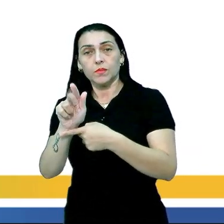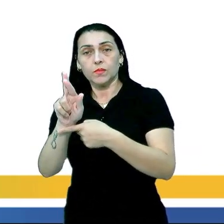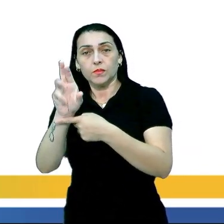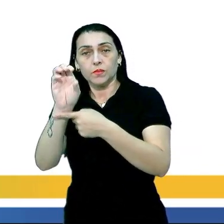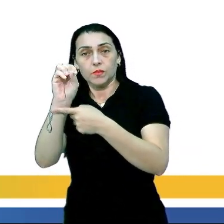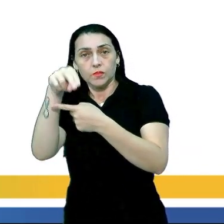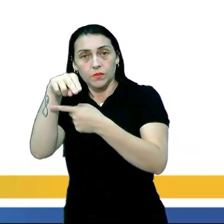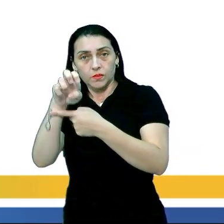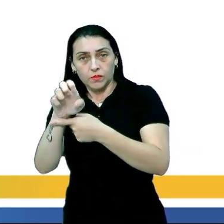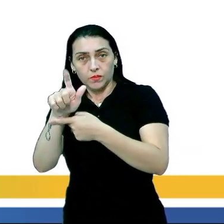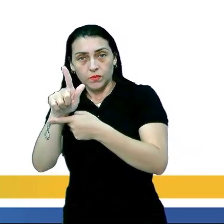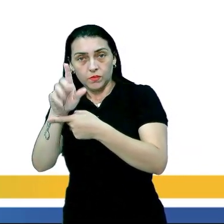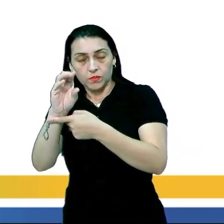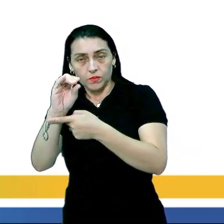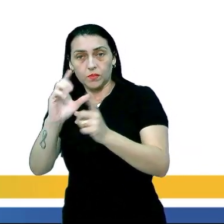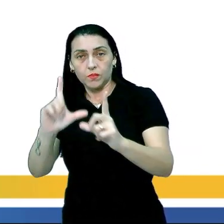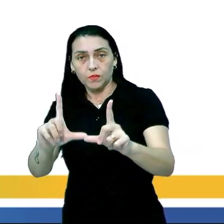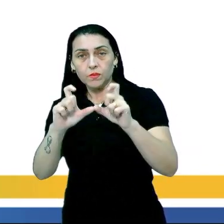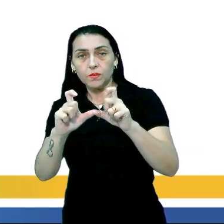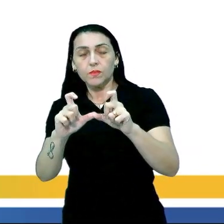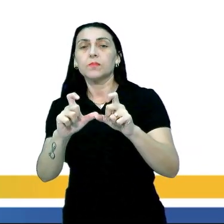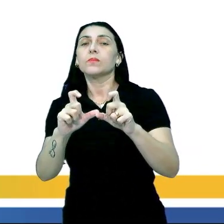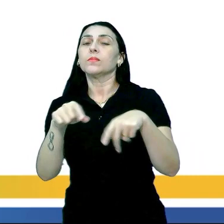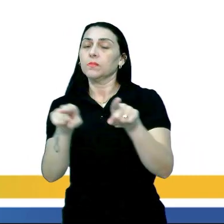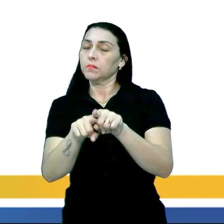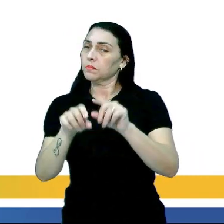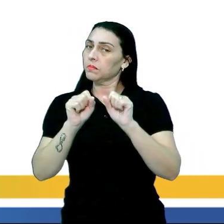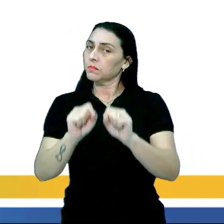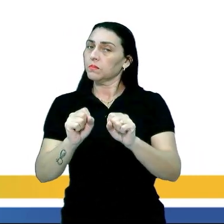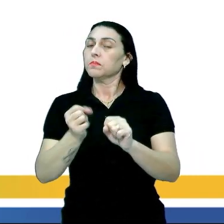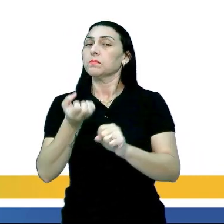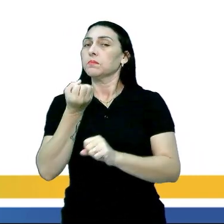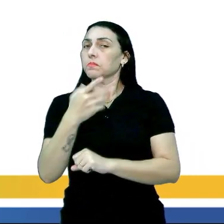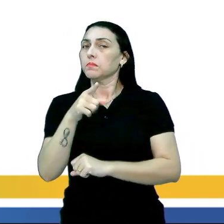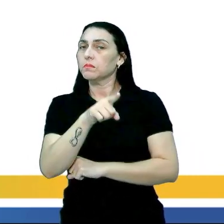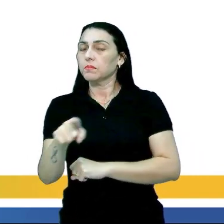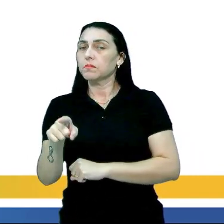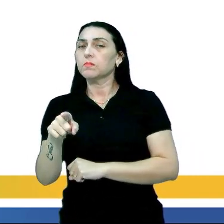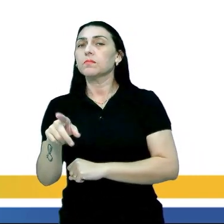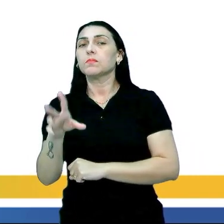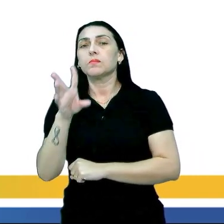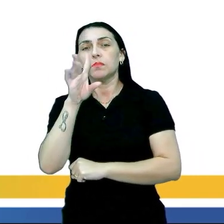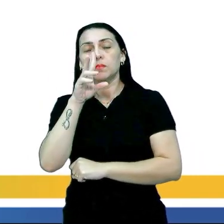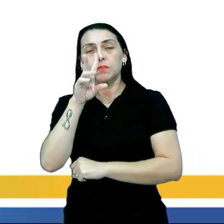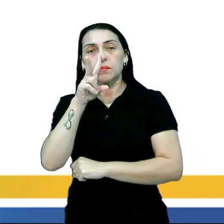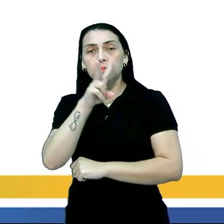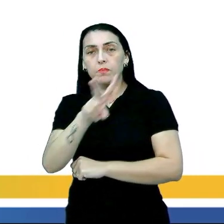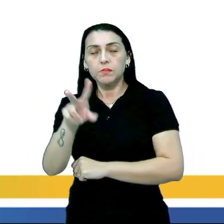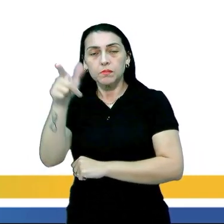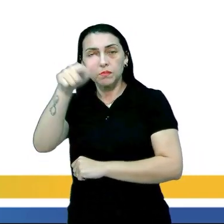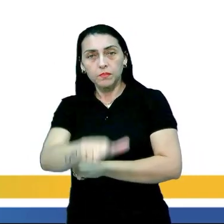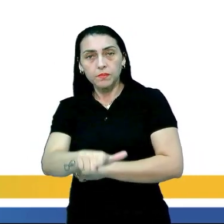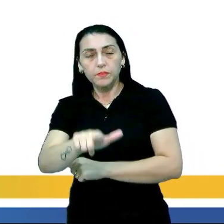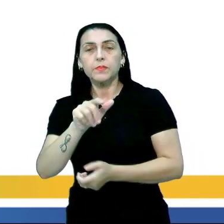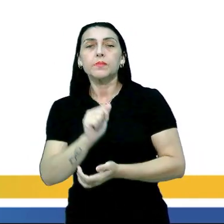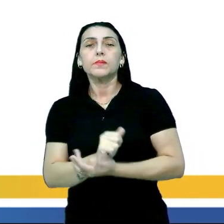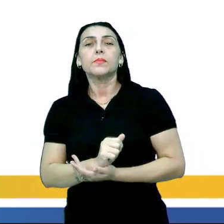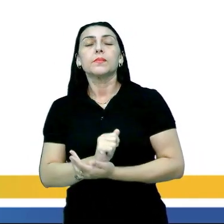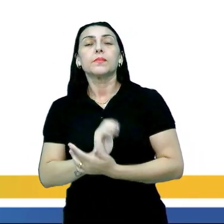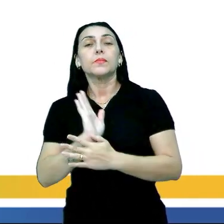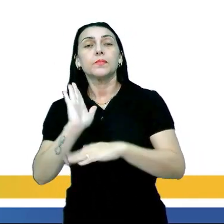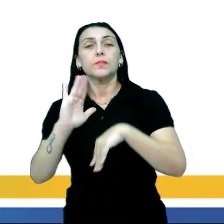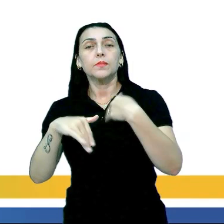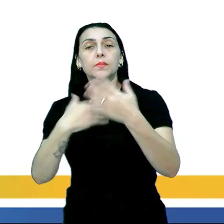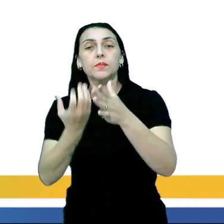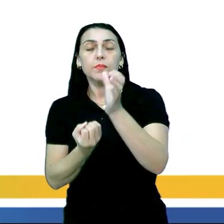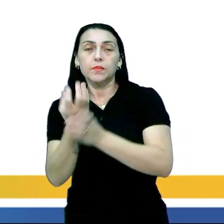se vocês quiserem estar tirando um print dessa tela, é bem interessante para vocês estarem revendo depois. Então, todo esse processo